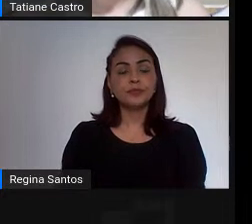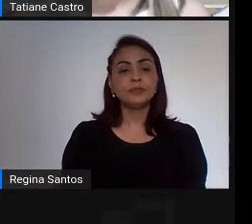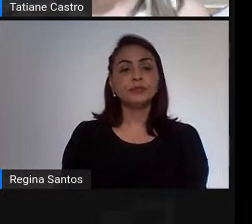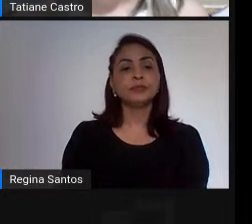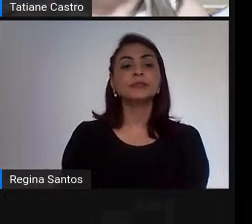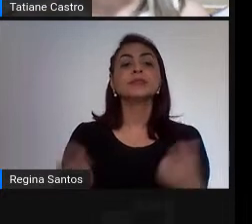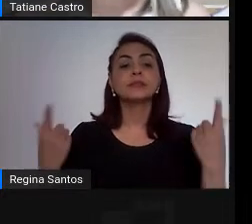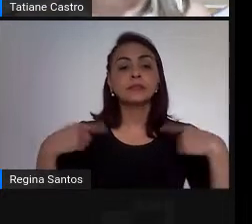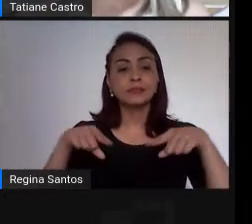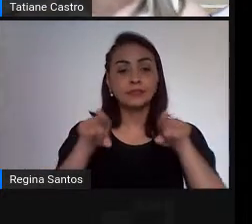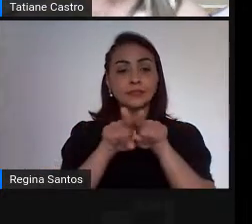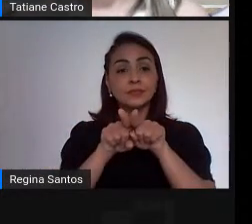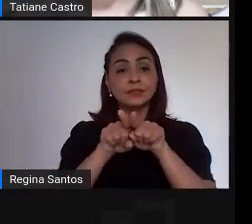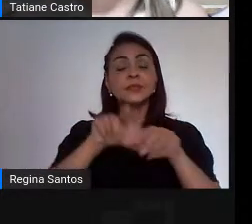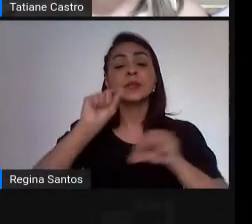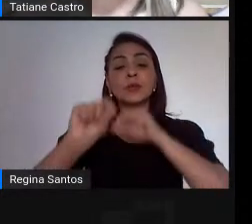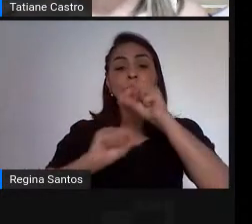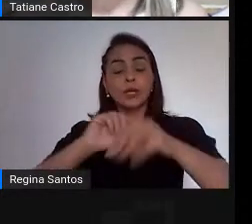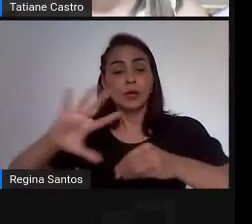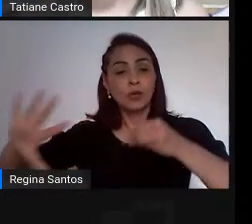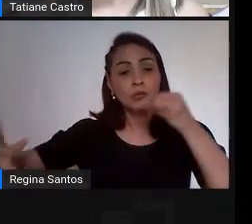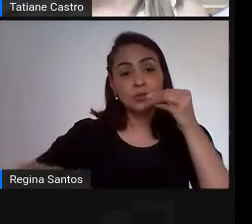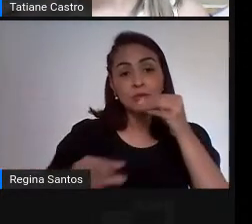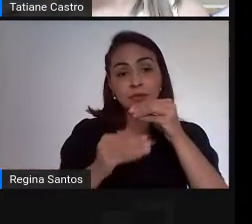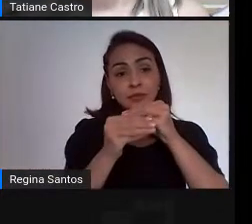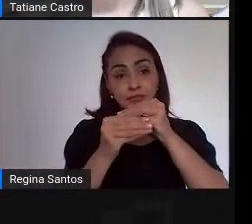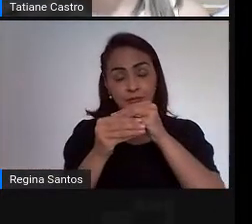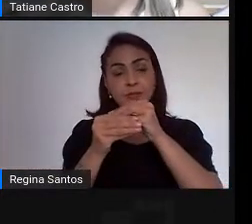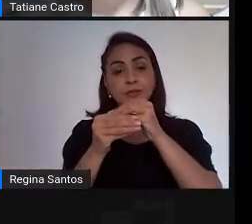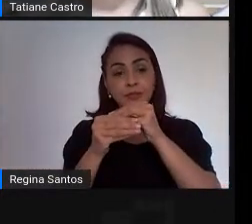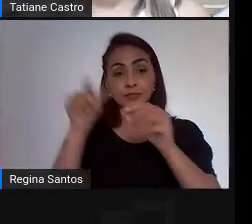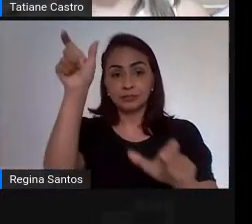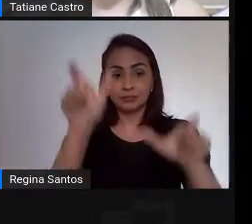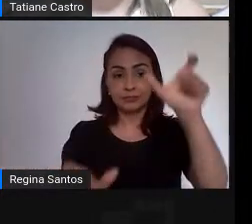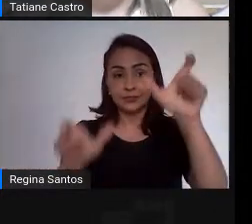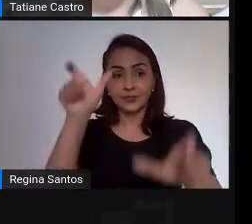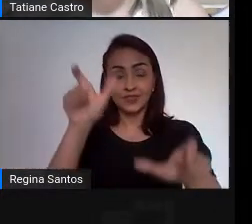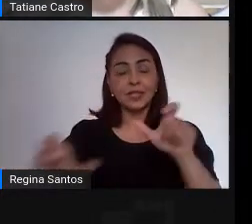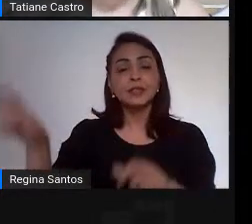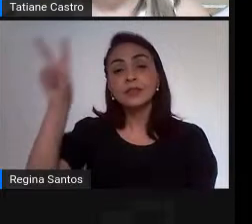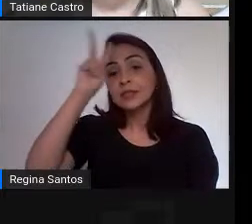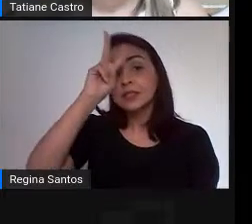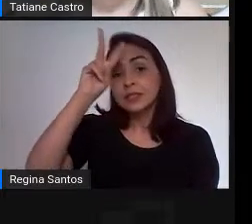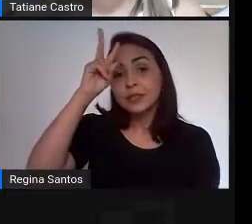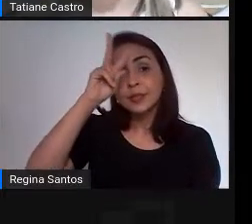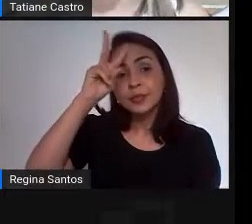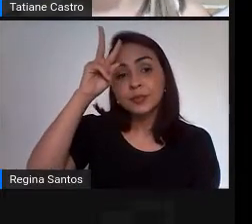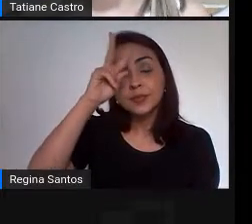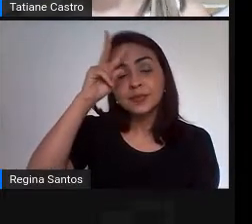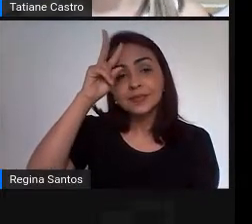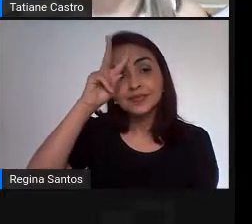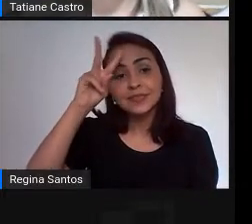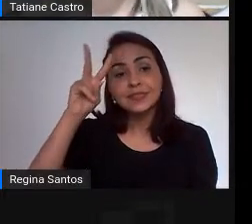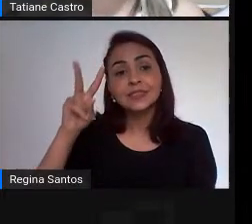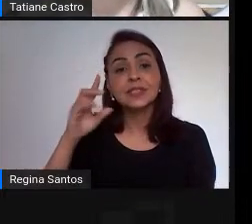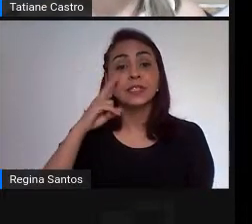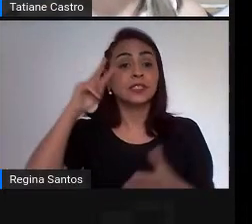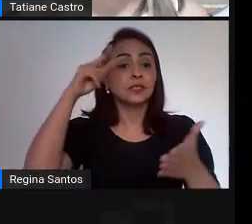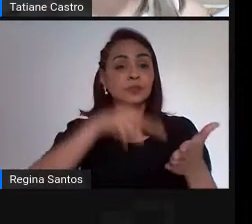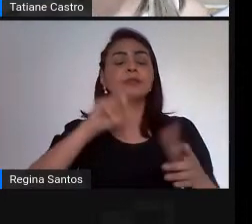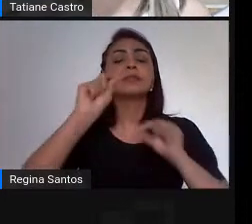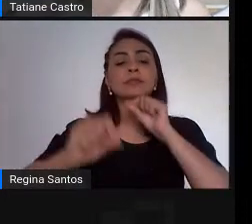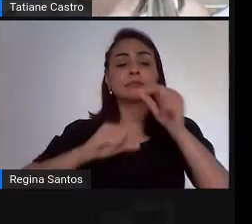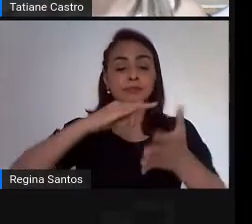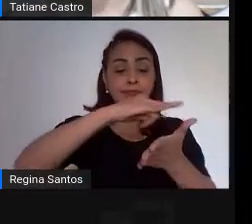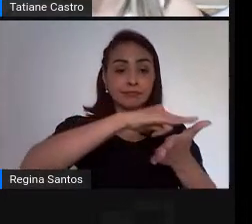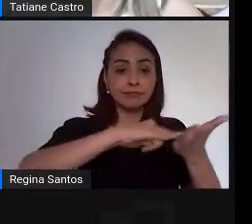com a contribuição dos sujeitos, das lembranças deles, a viu dentro dos documentos que o curso foi criado em